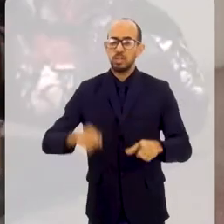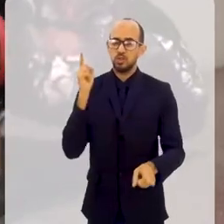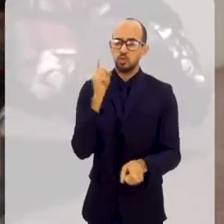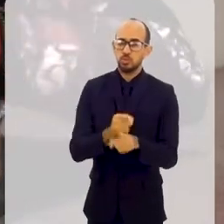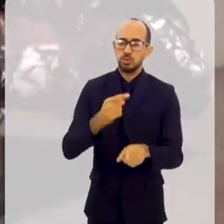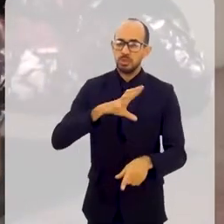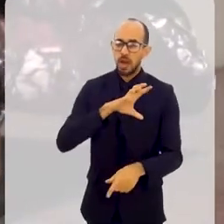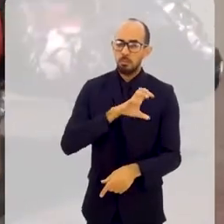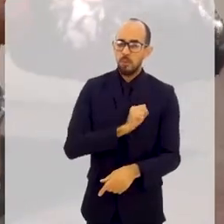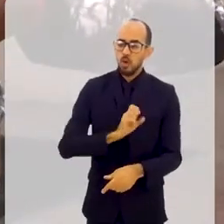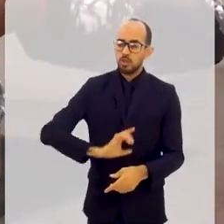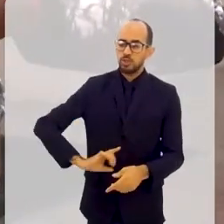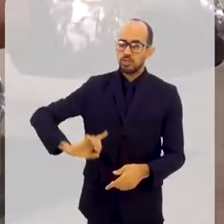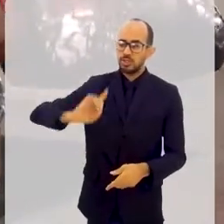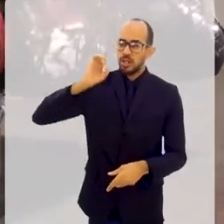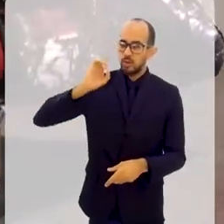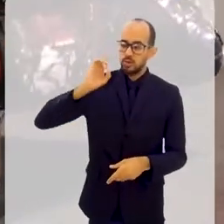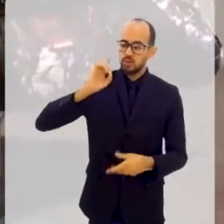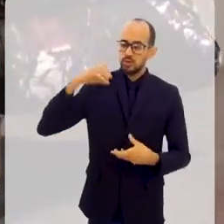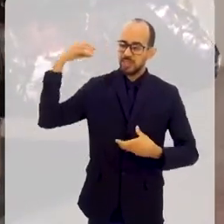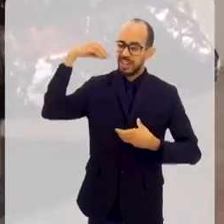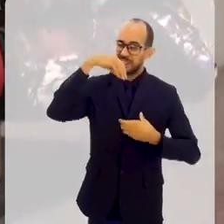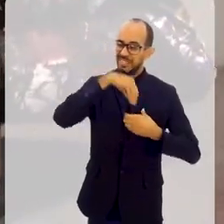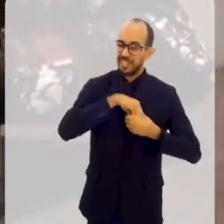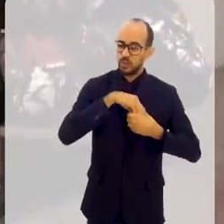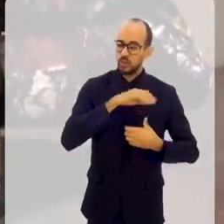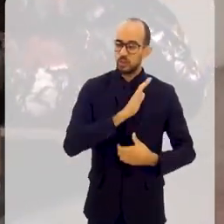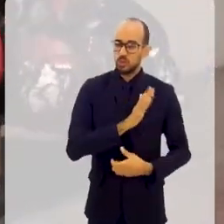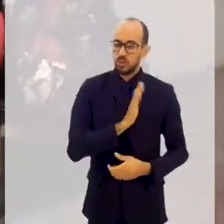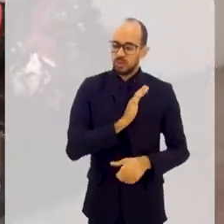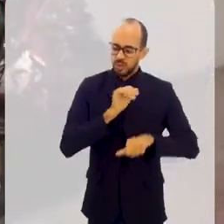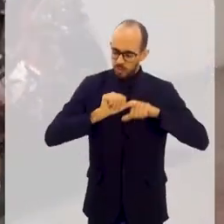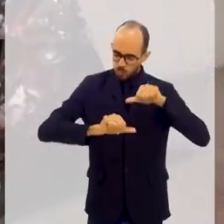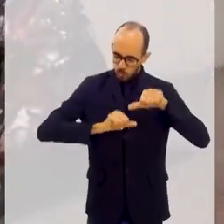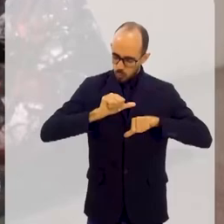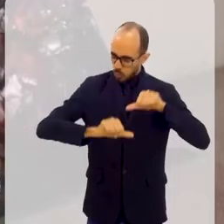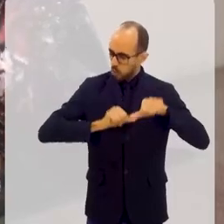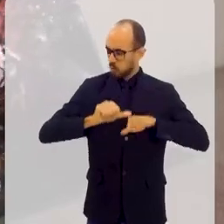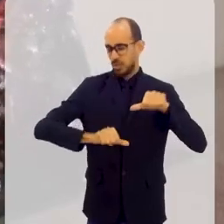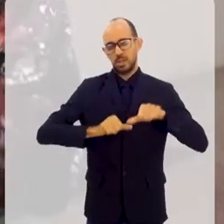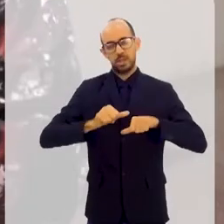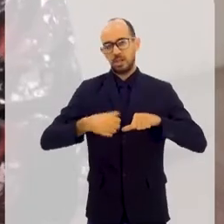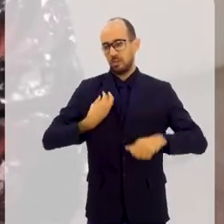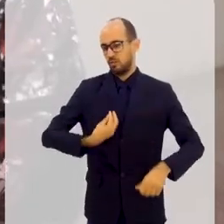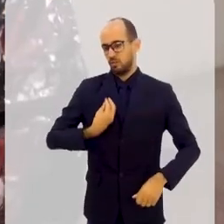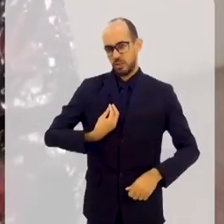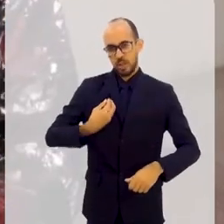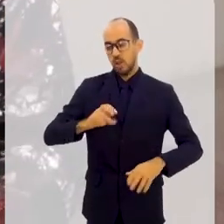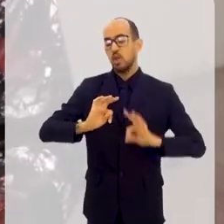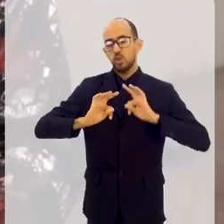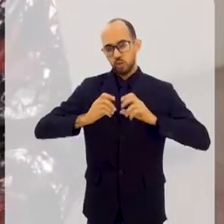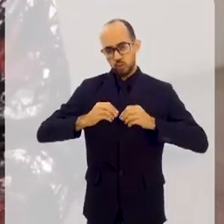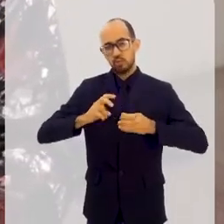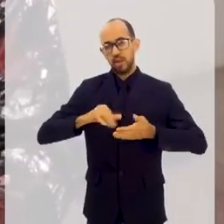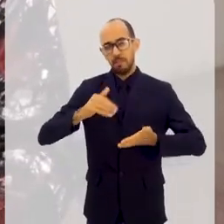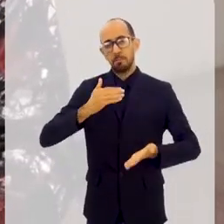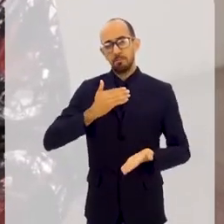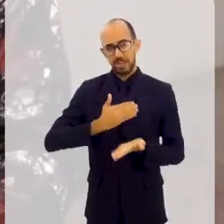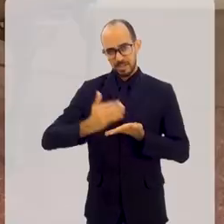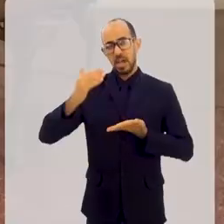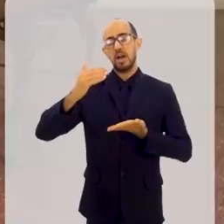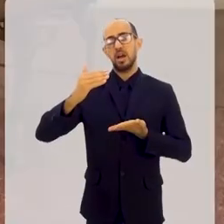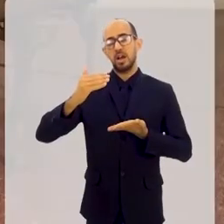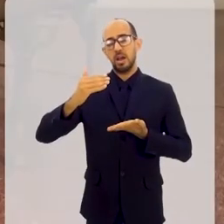Este é a morte de Deus quando esse amor de Deus ele muda o teu coração muda tua forma de ver as coisas tudo vai passar